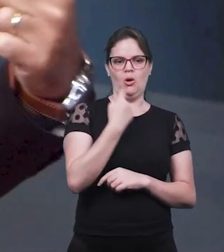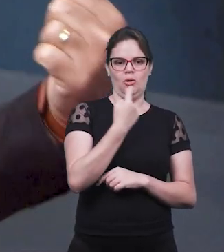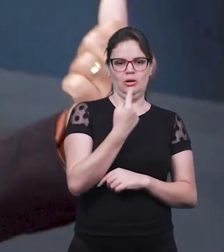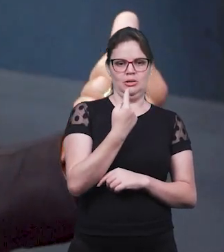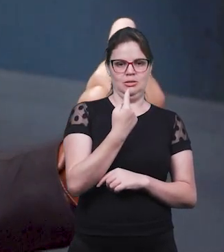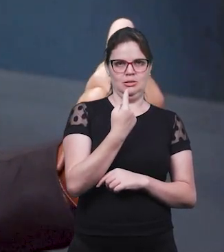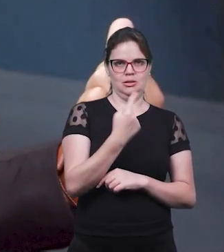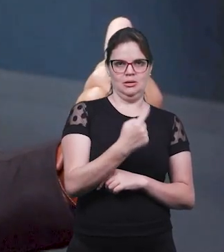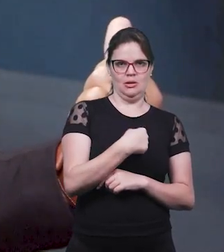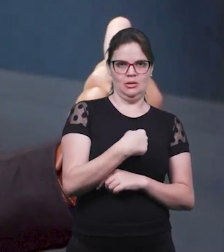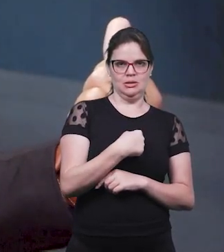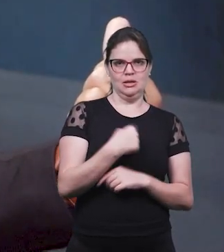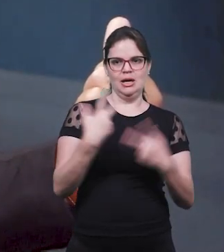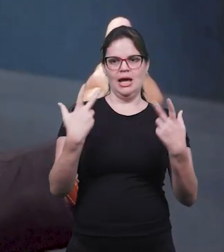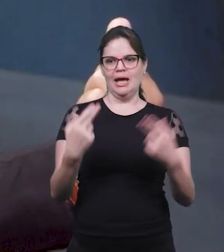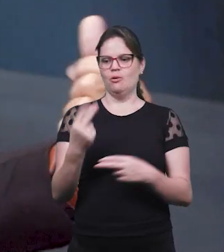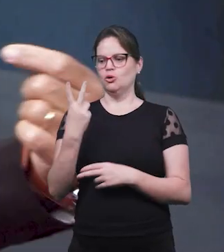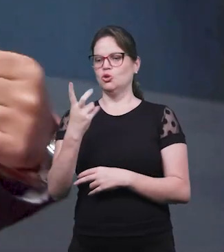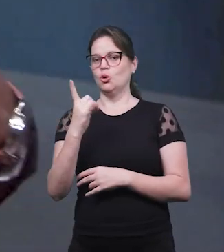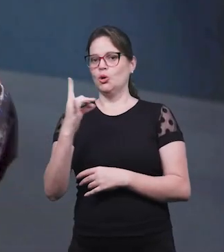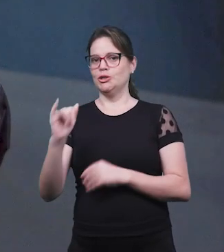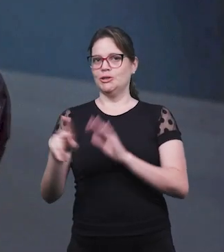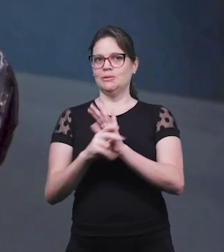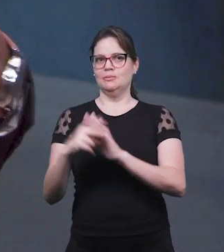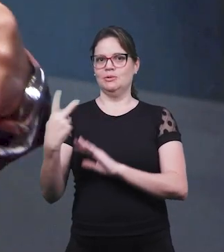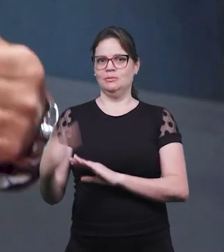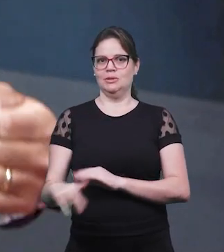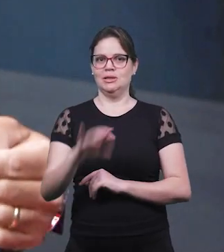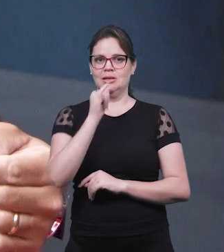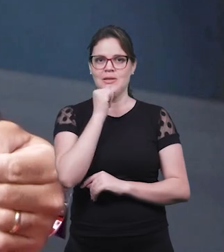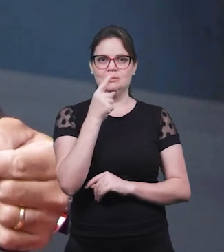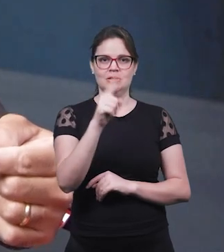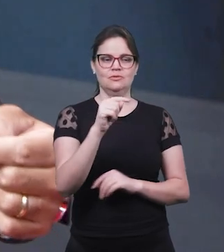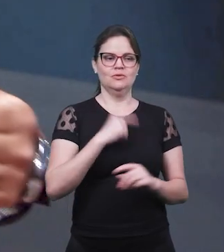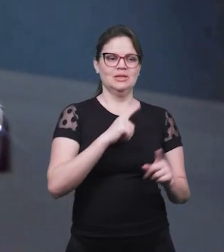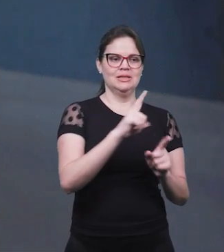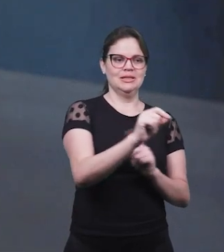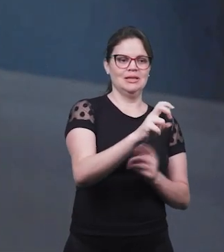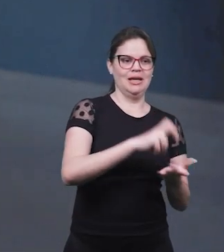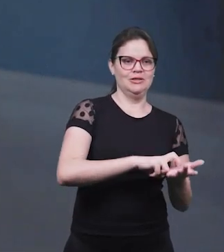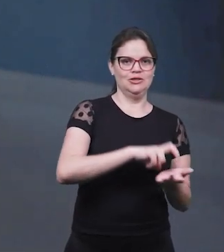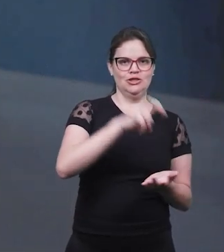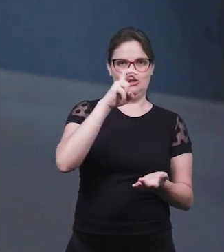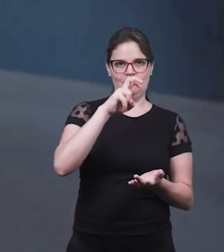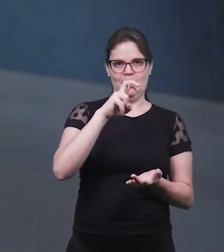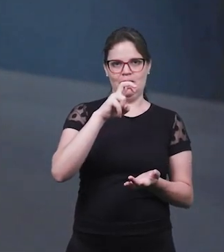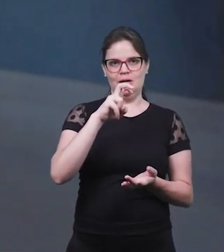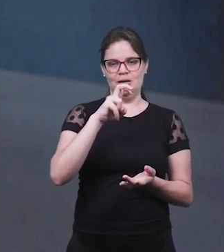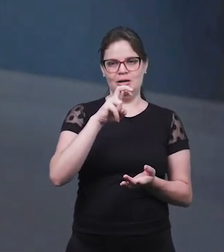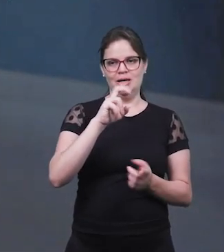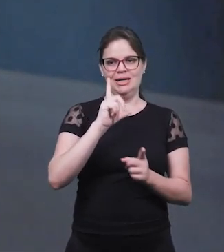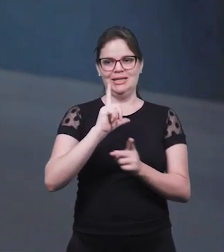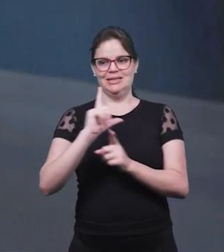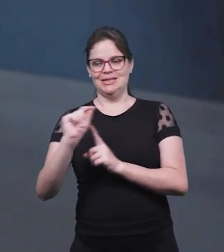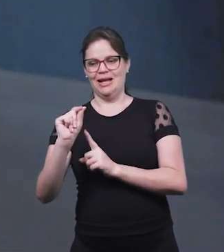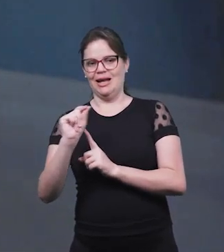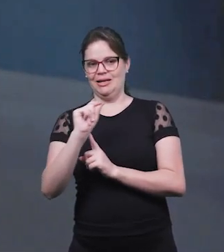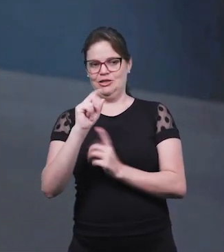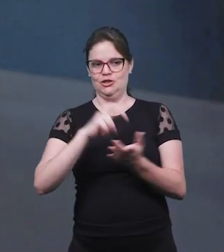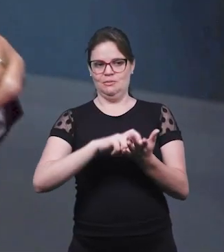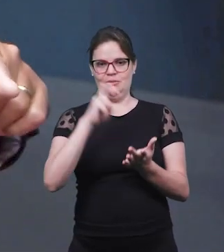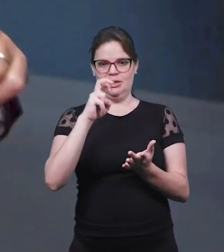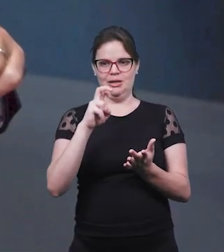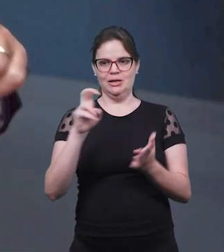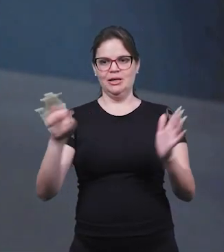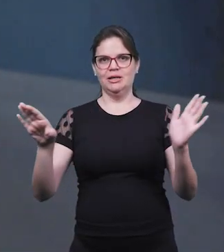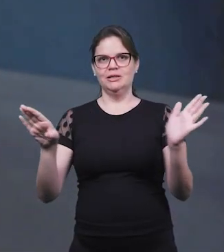2 dias deles. Então, se você sai de manhã e chega 12 horas depois em casa, ele